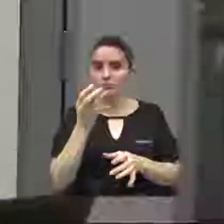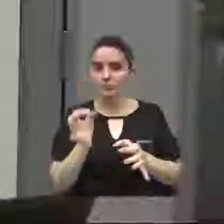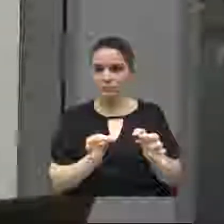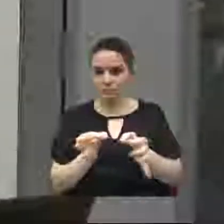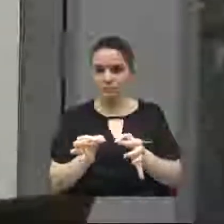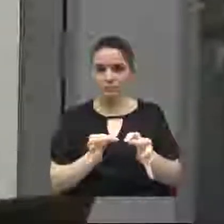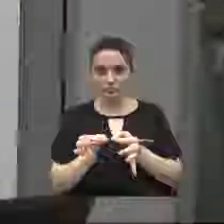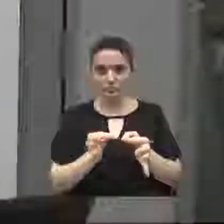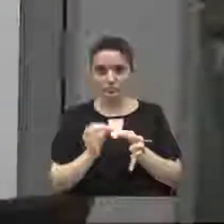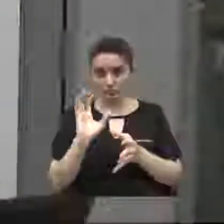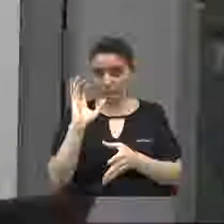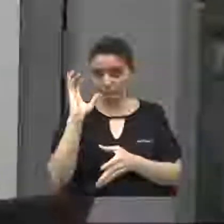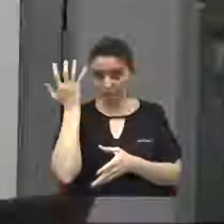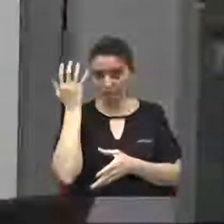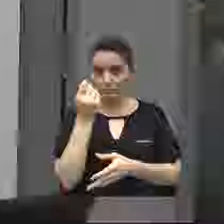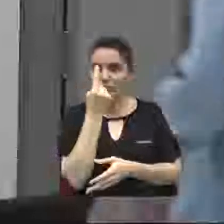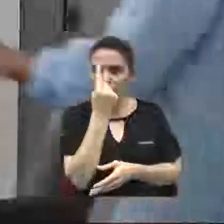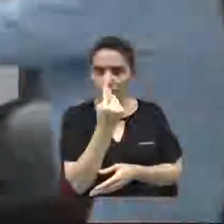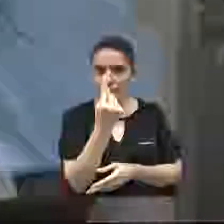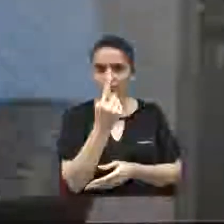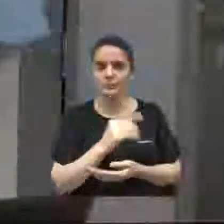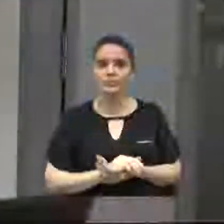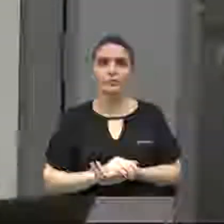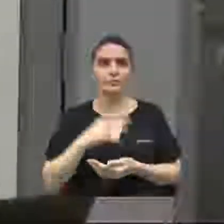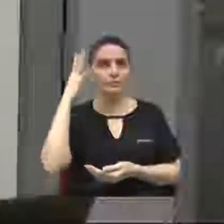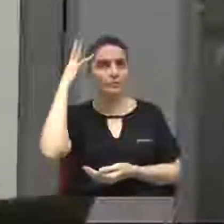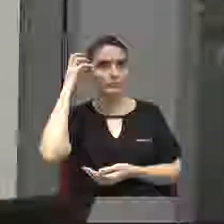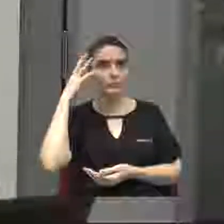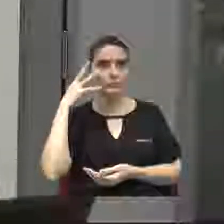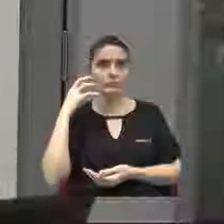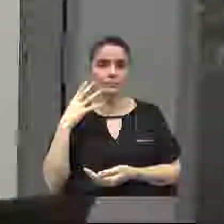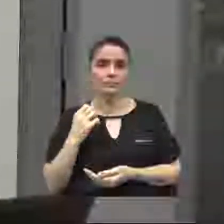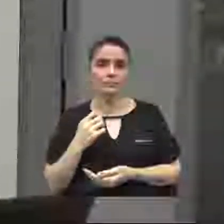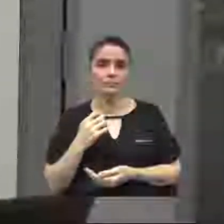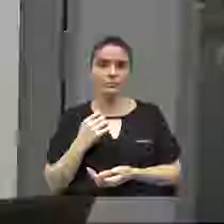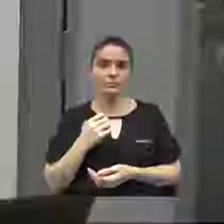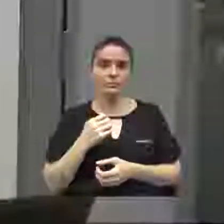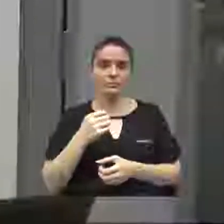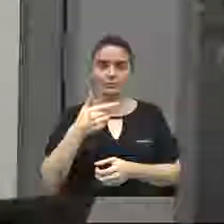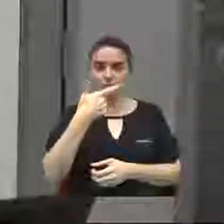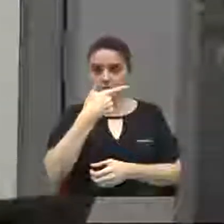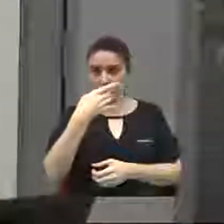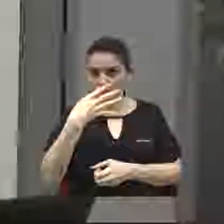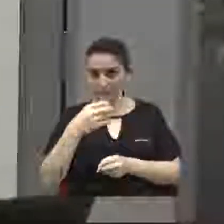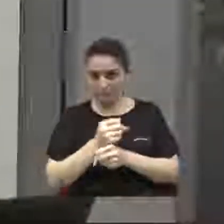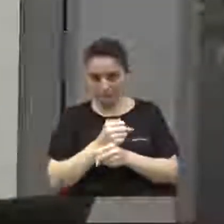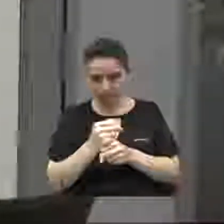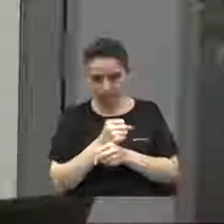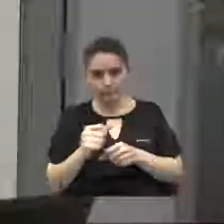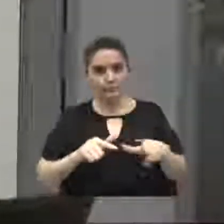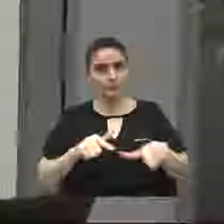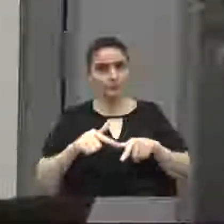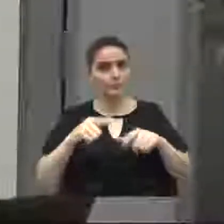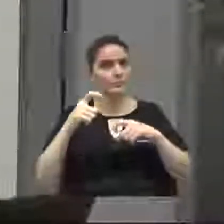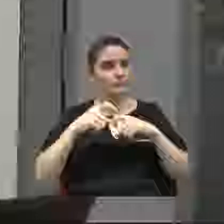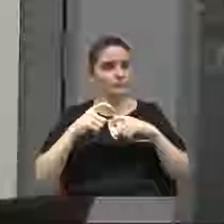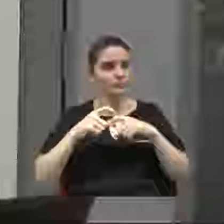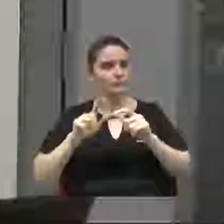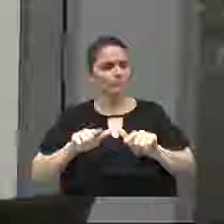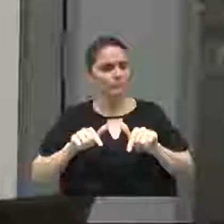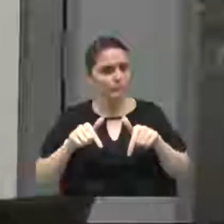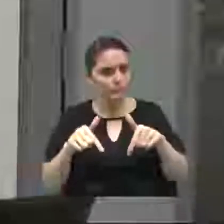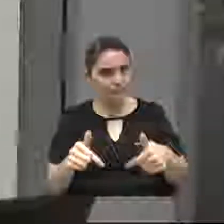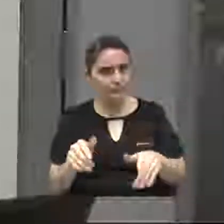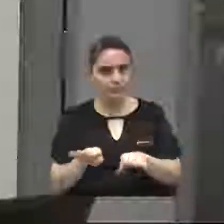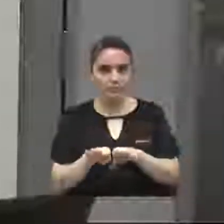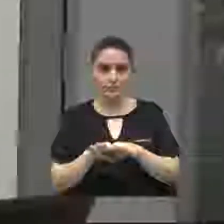sonho. Vereadora Lubogo, acredite a senhora ou não, são 24 anos dedicados à medicina e 24 anos